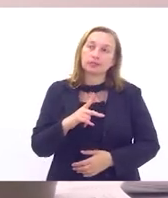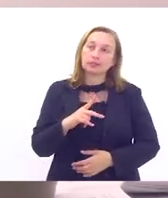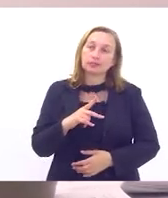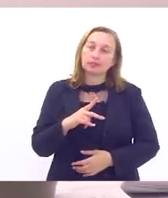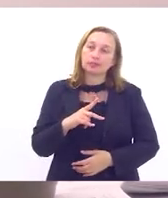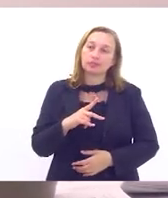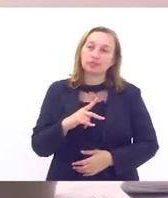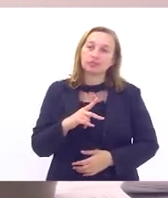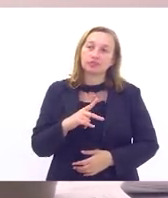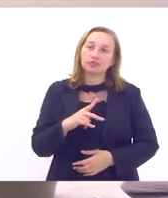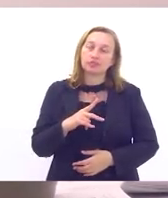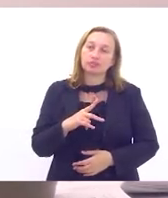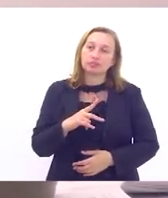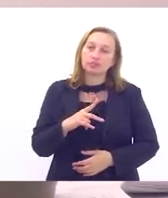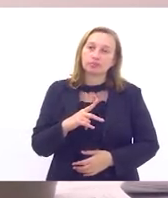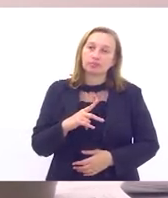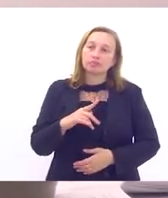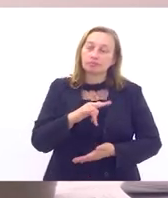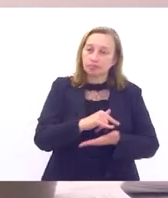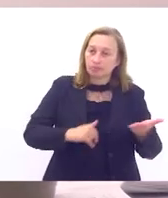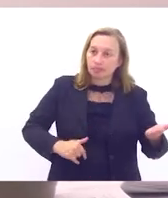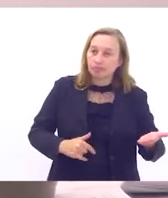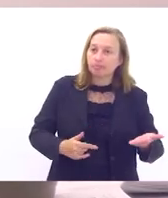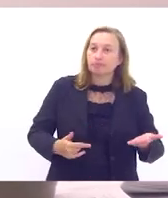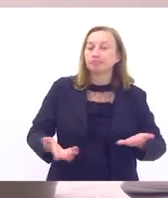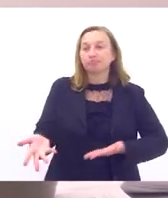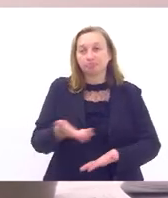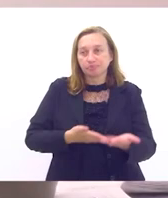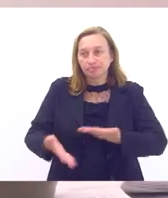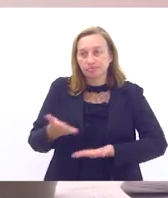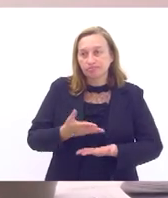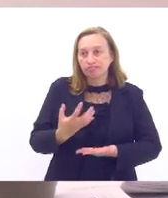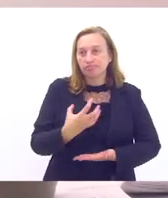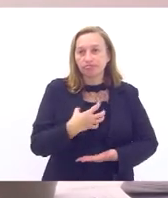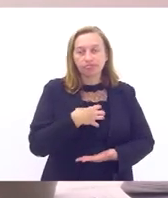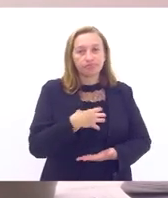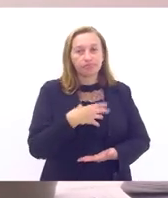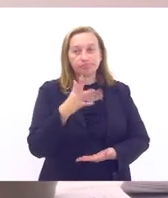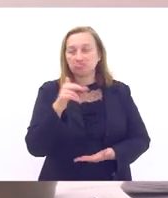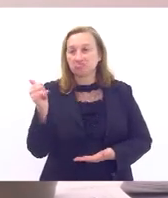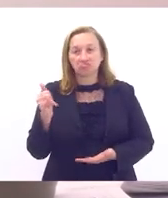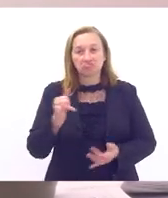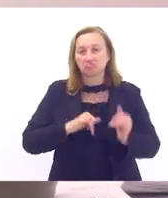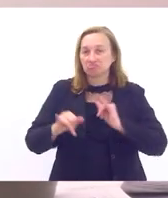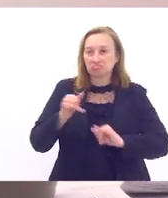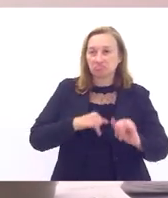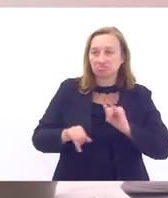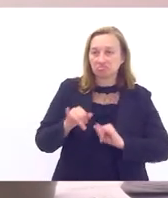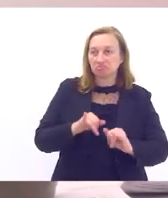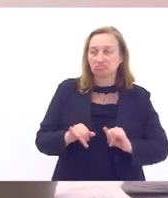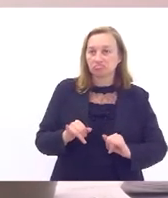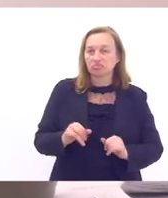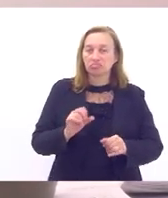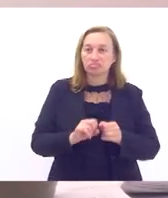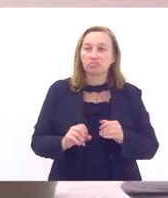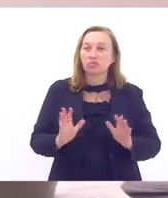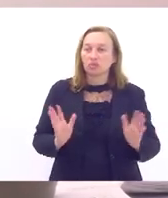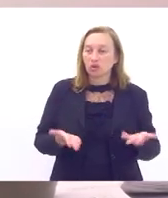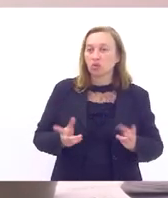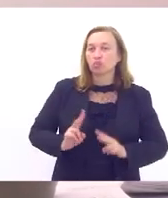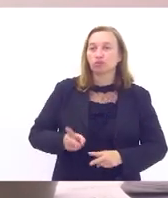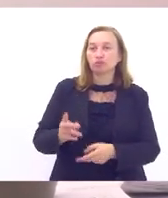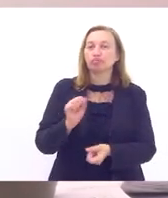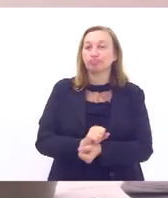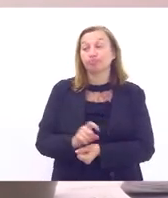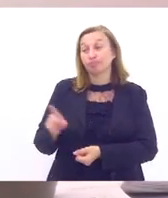do termo de cooperação, mas, nesse sentido, eu nunca tive nenhuma informação de que isso seria feito. Hoje eles continuam